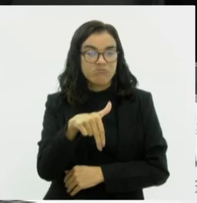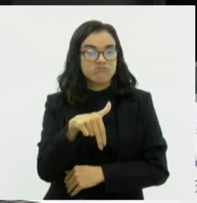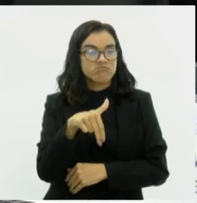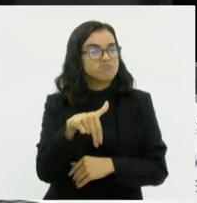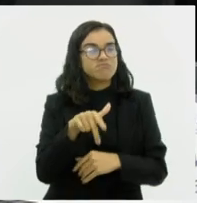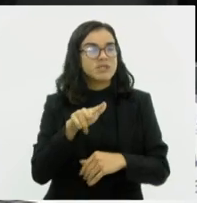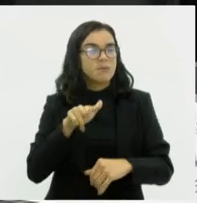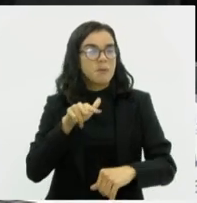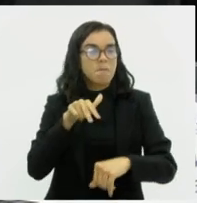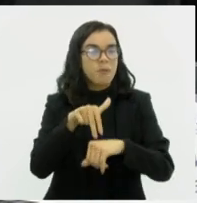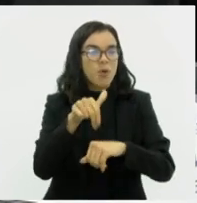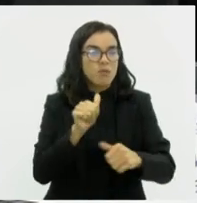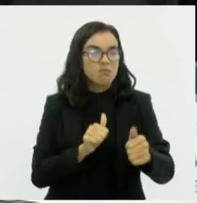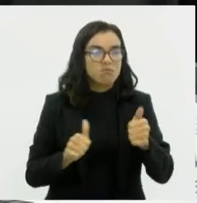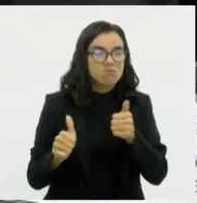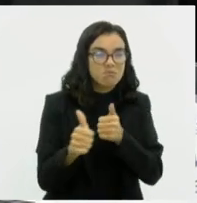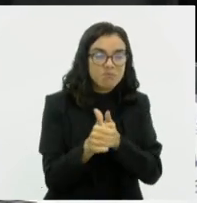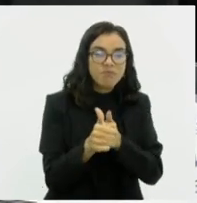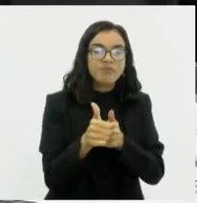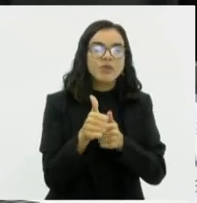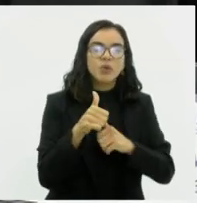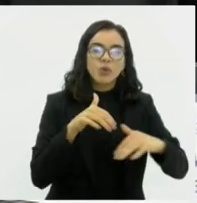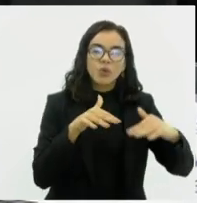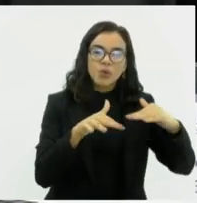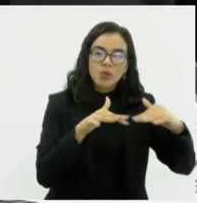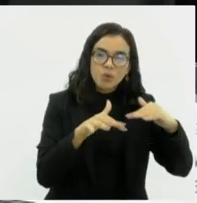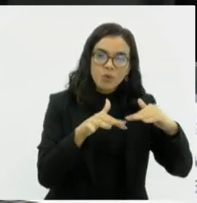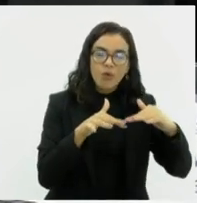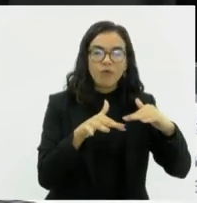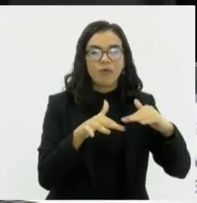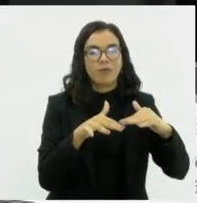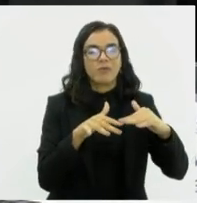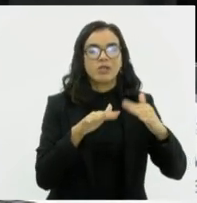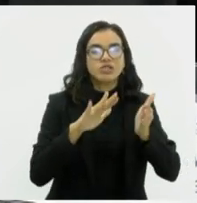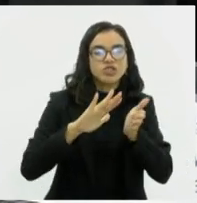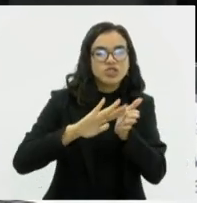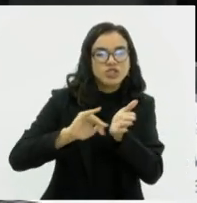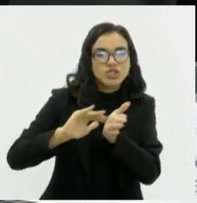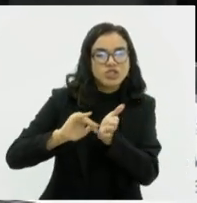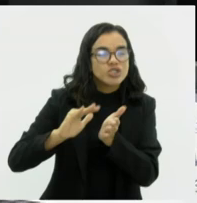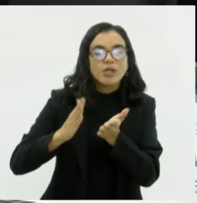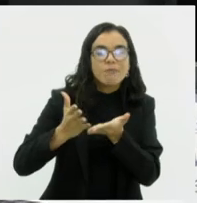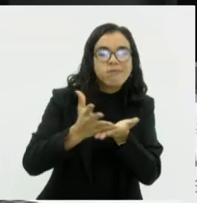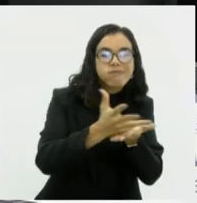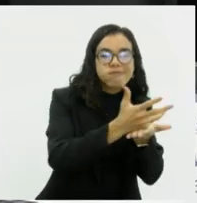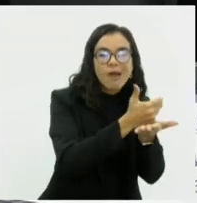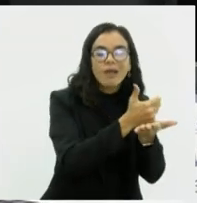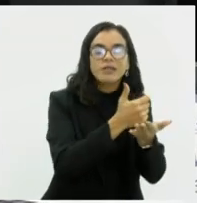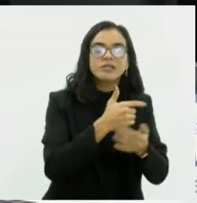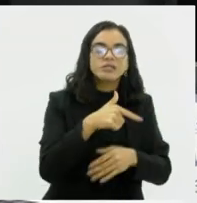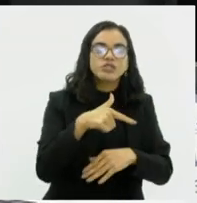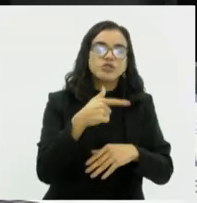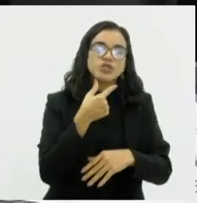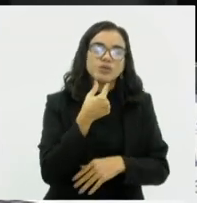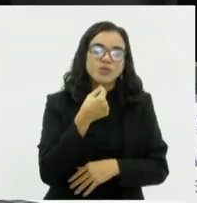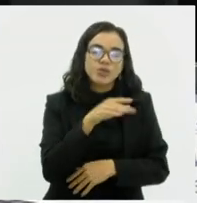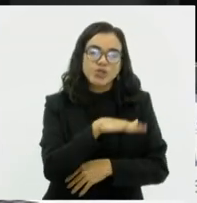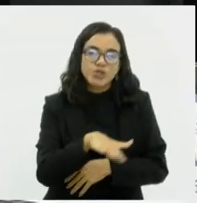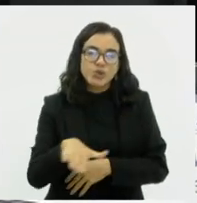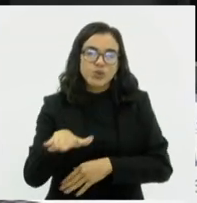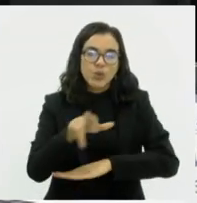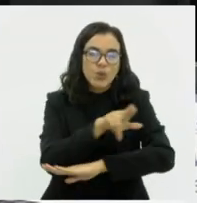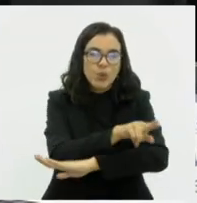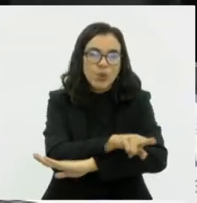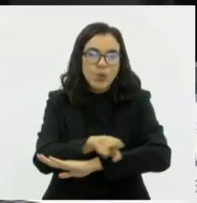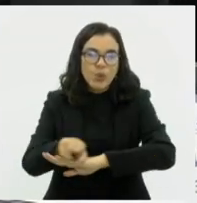de daqueles movimentos, né, tanto de retirada de menores das ruas, do trânsito, o acolhimento